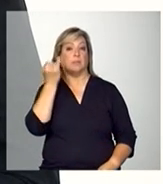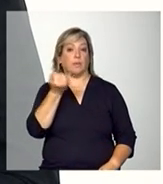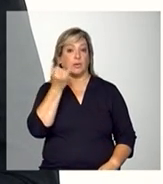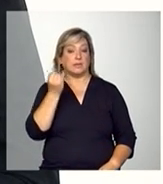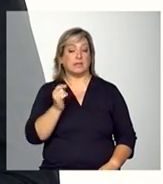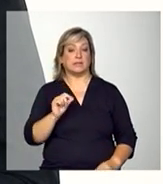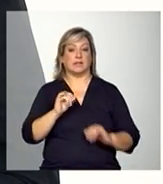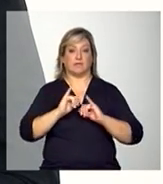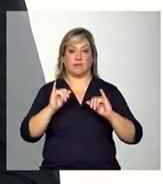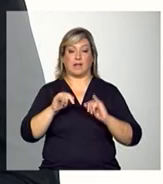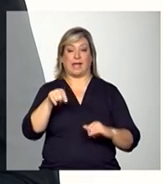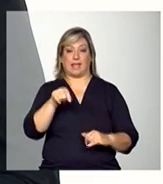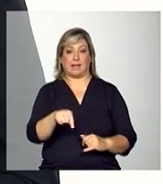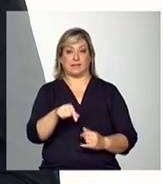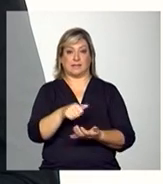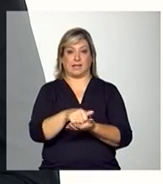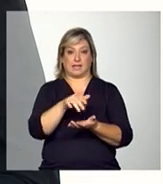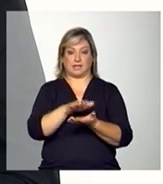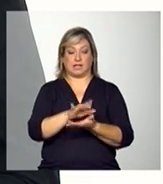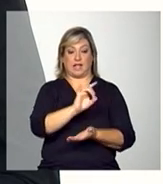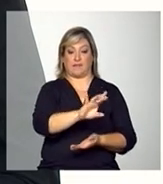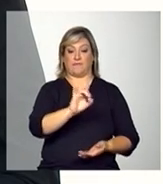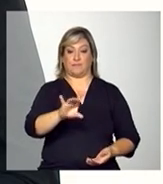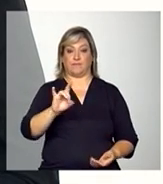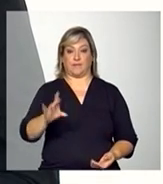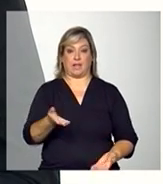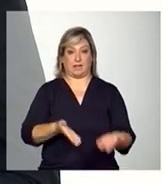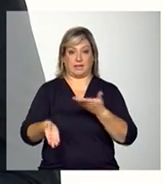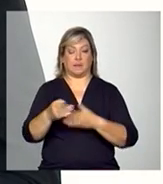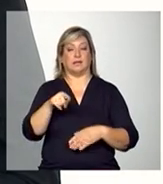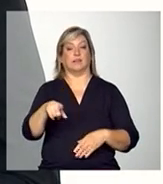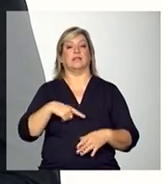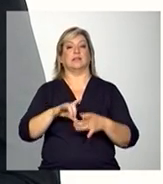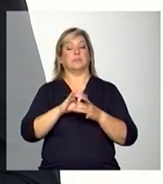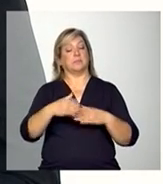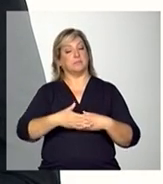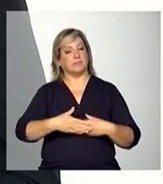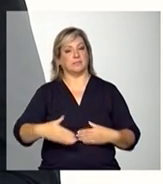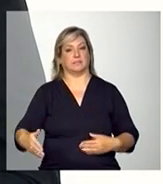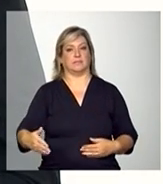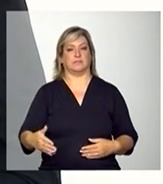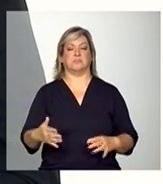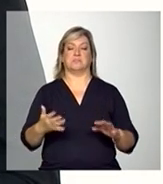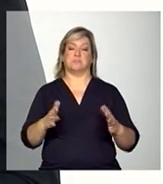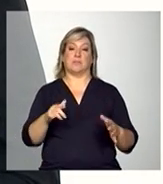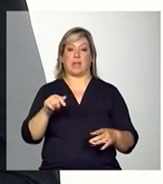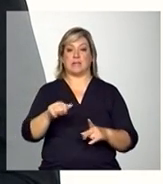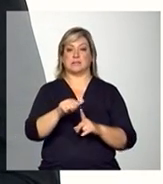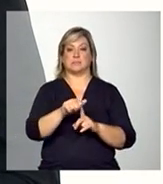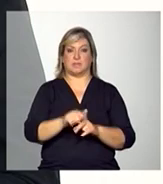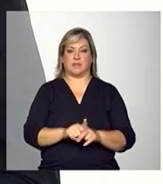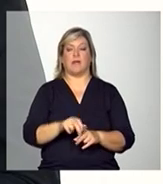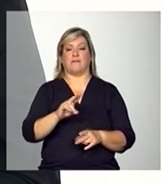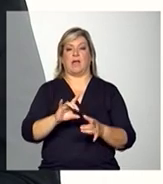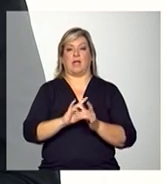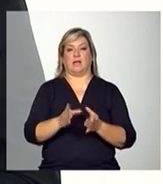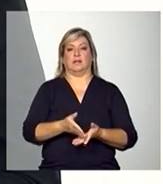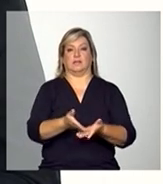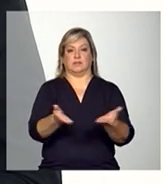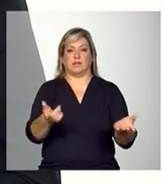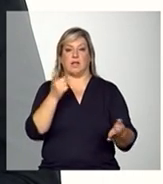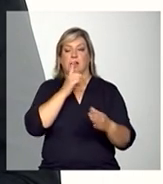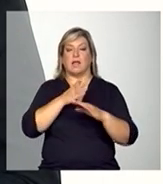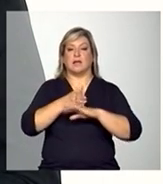registro individual de atendimento ele vai estar disponível em breve provavelmente esse mês será disponibilizado o acesso